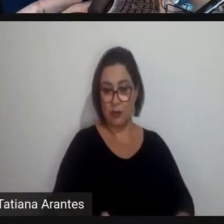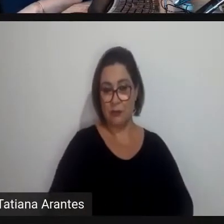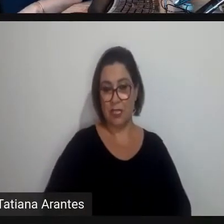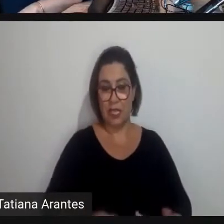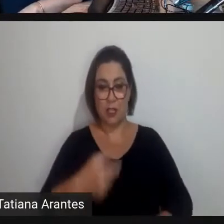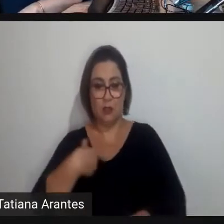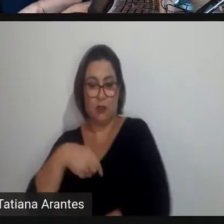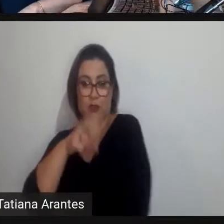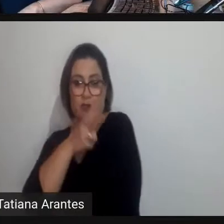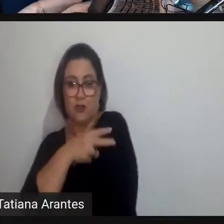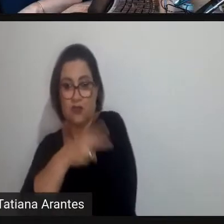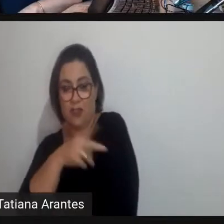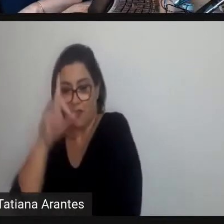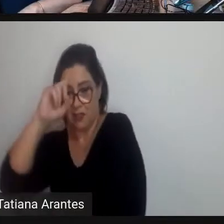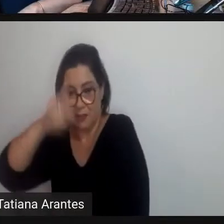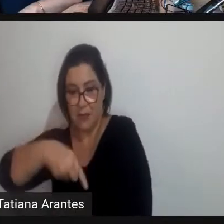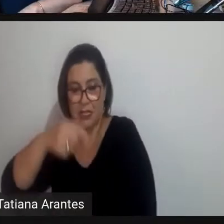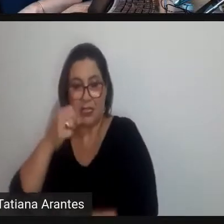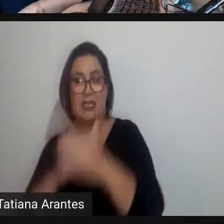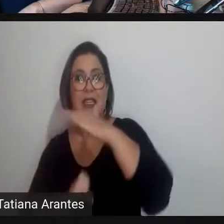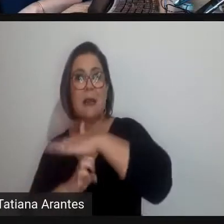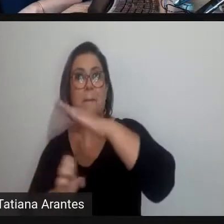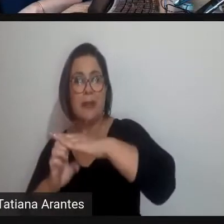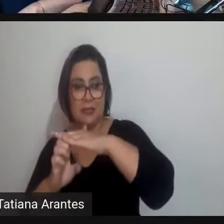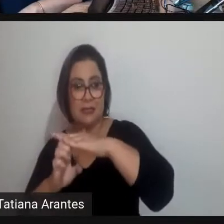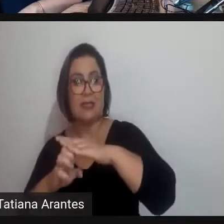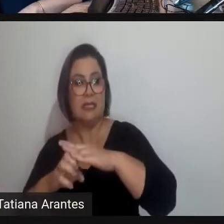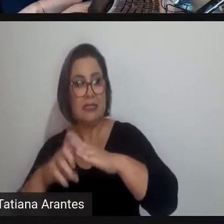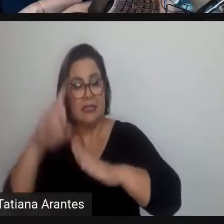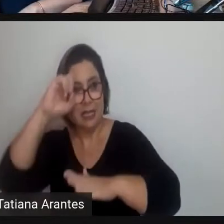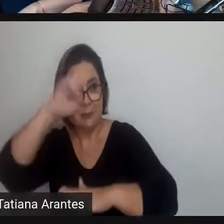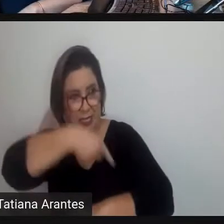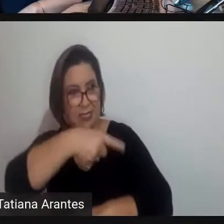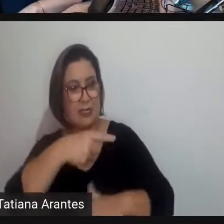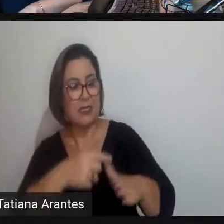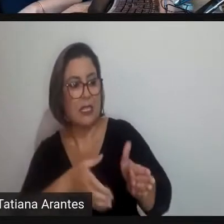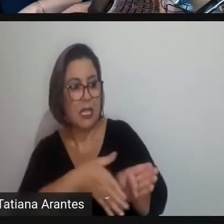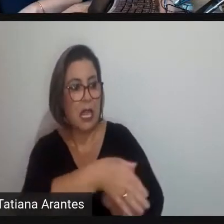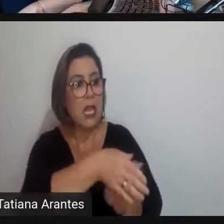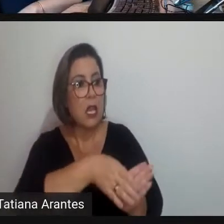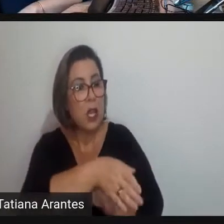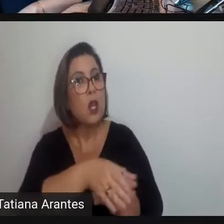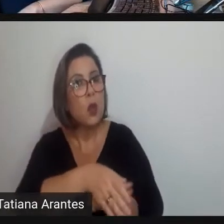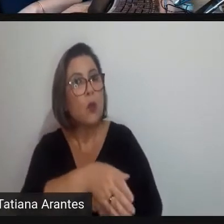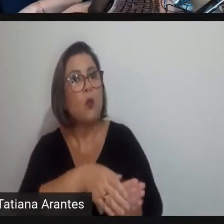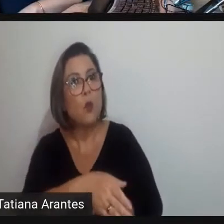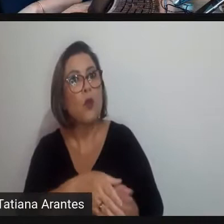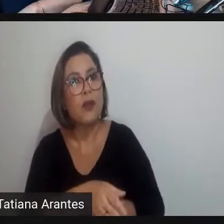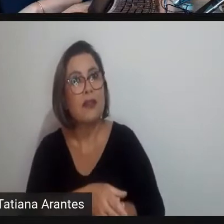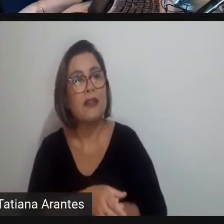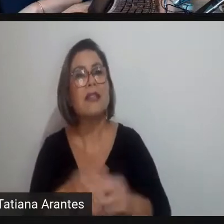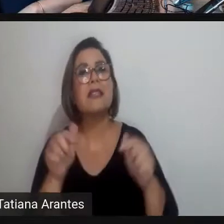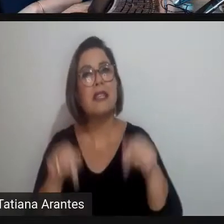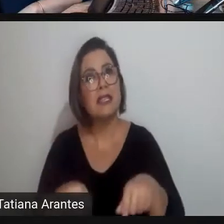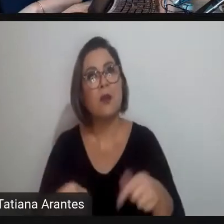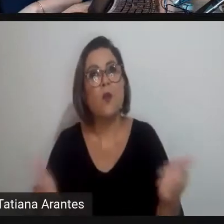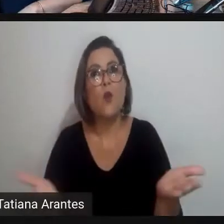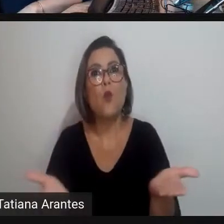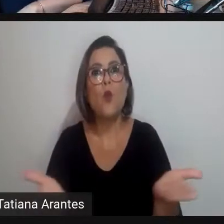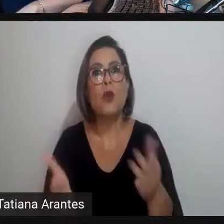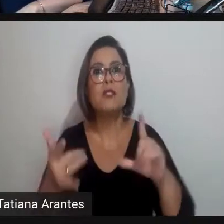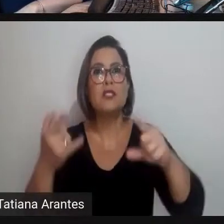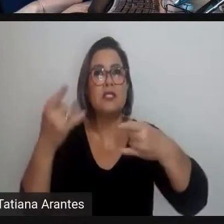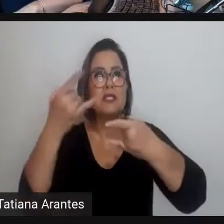empregador deve orientar. Então, é o que a gente está fazendo nessa live, né? É uma orientação importante para que